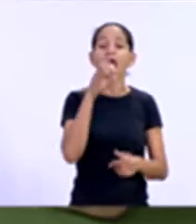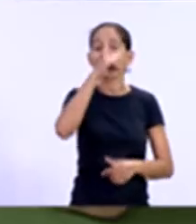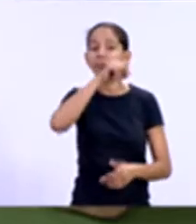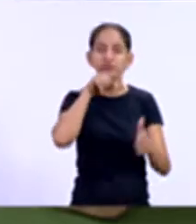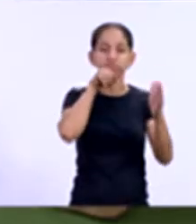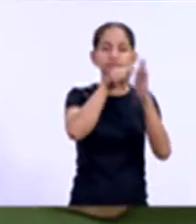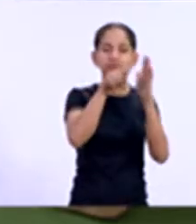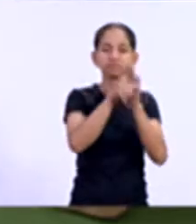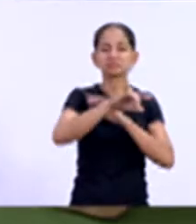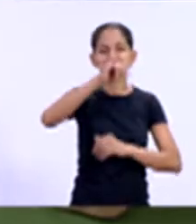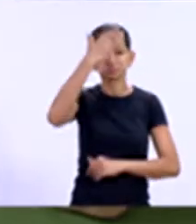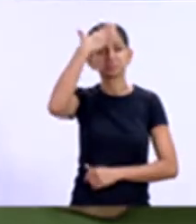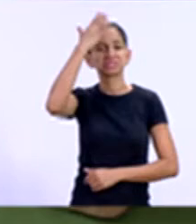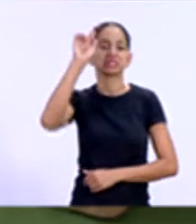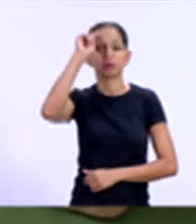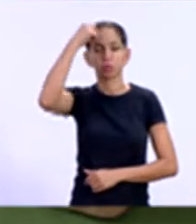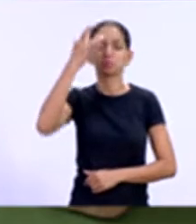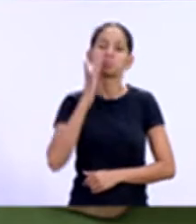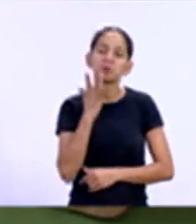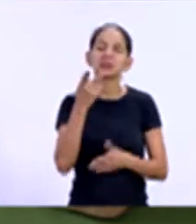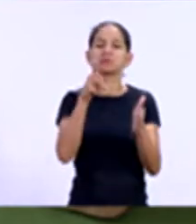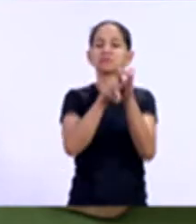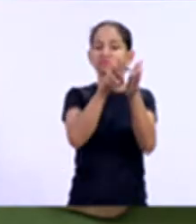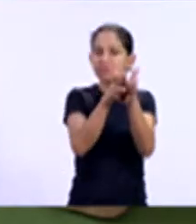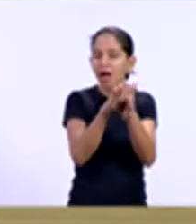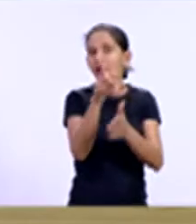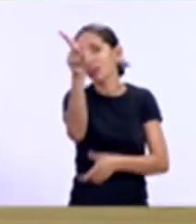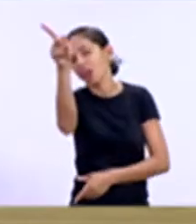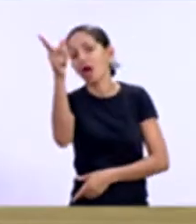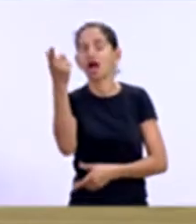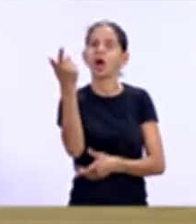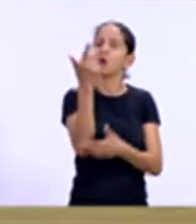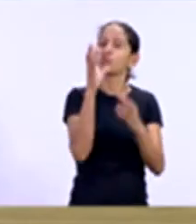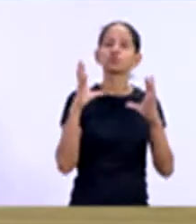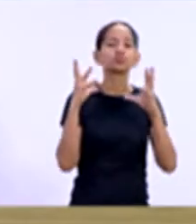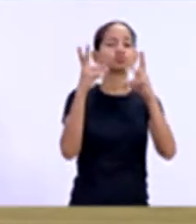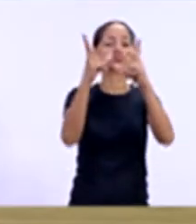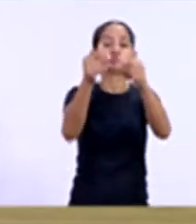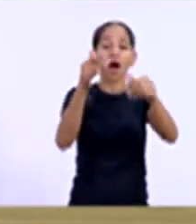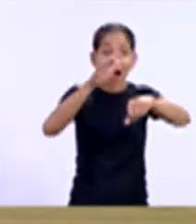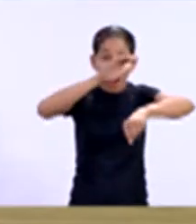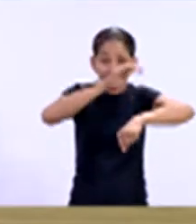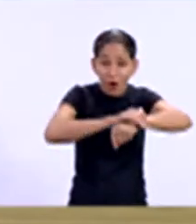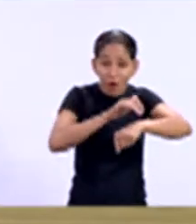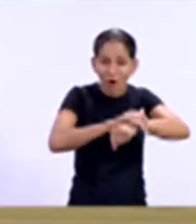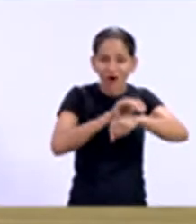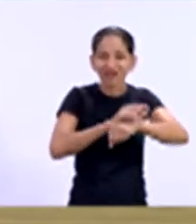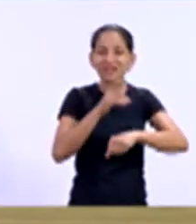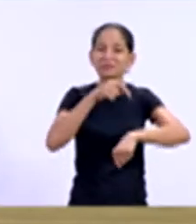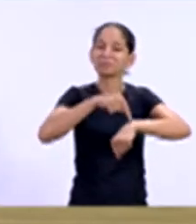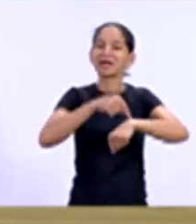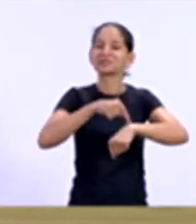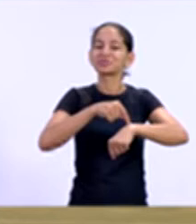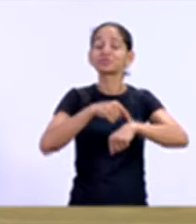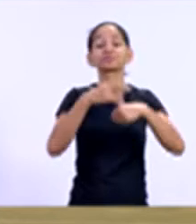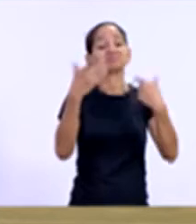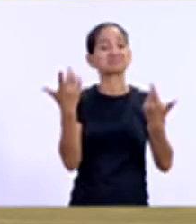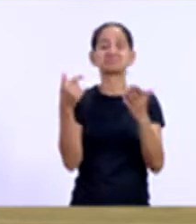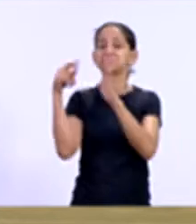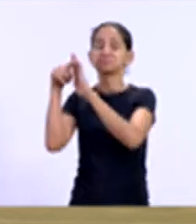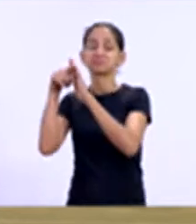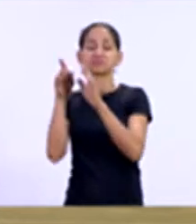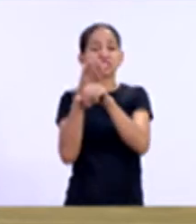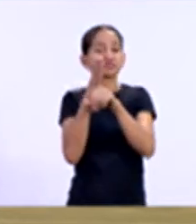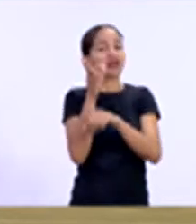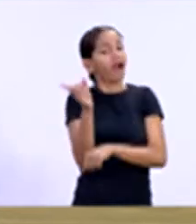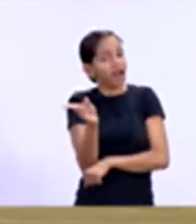de Ji-Paraná, de Ouro Preto, de Mestre, de Mirante da Serra, de Buriti, aqui, simultaneamente, ok? Já, por exemplo, questionário nós